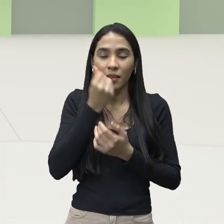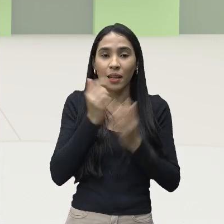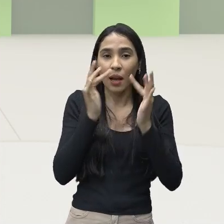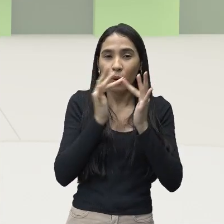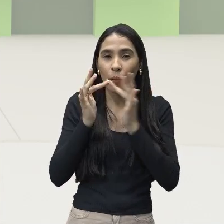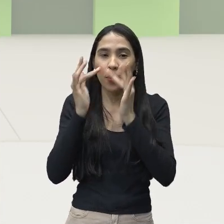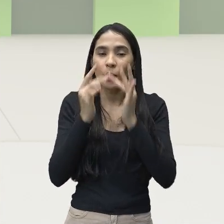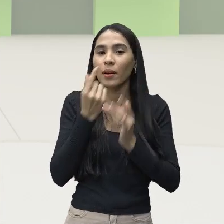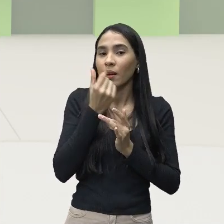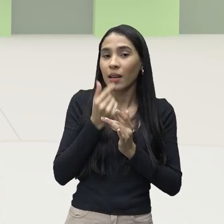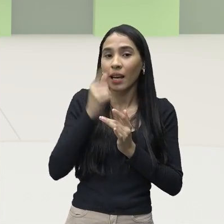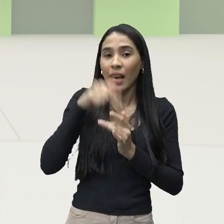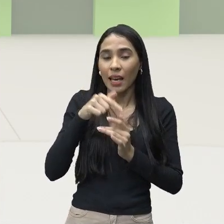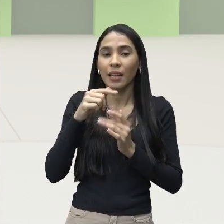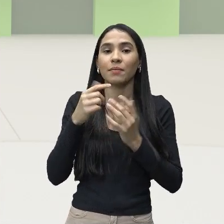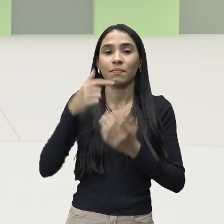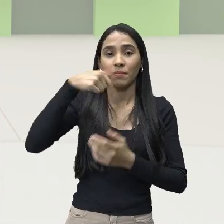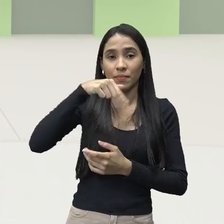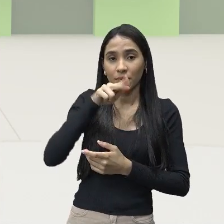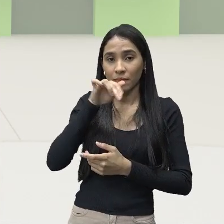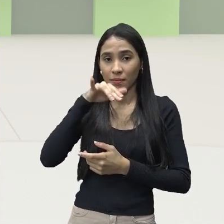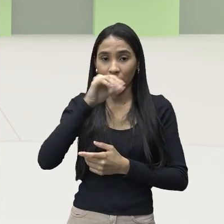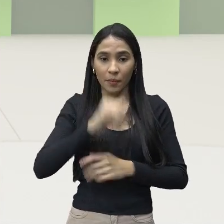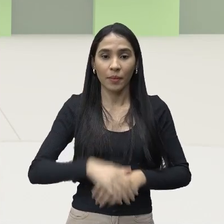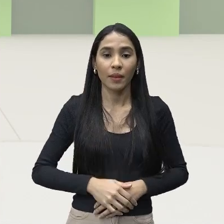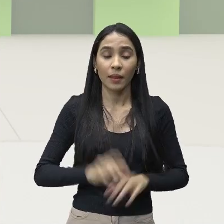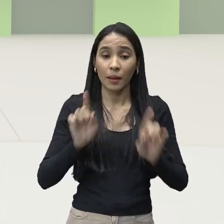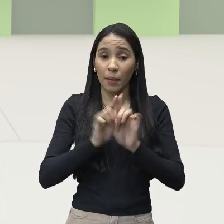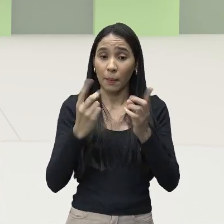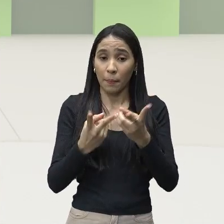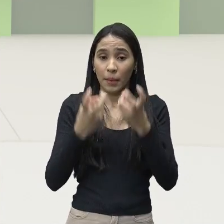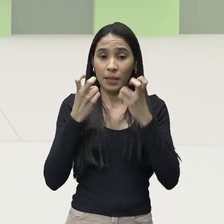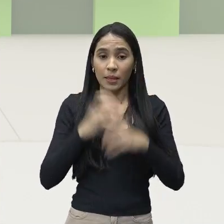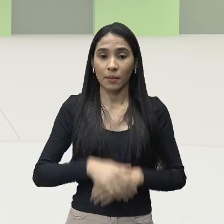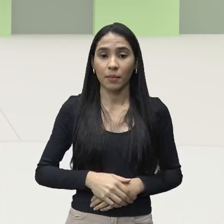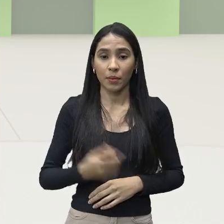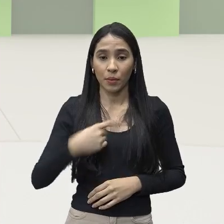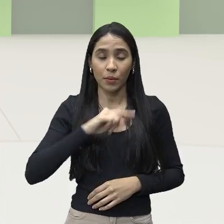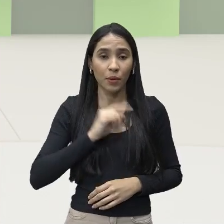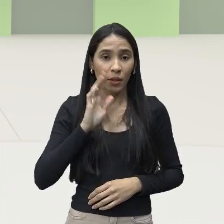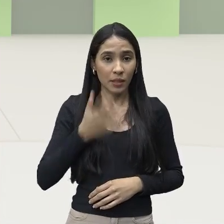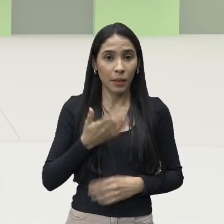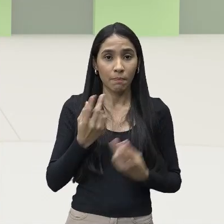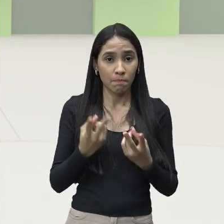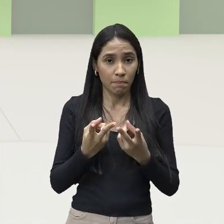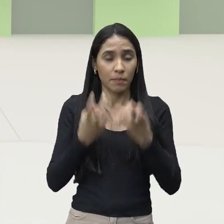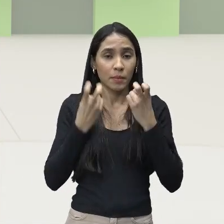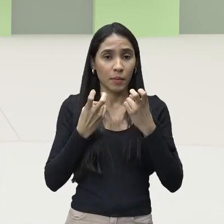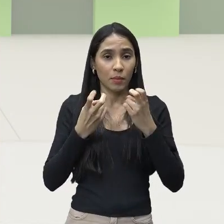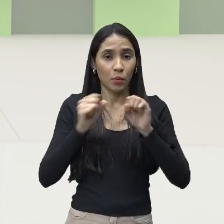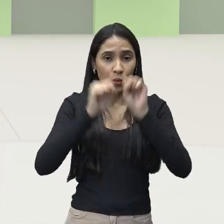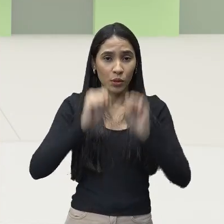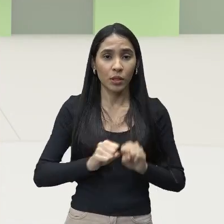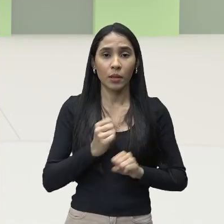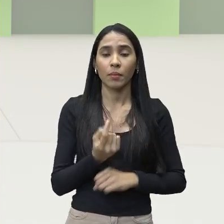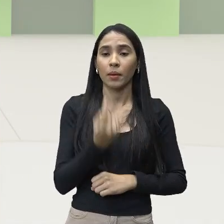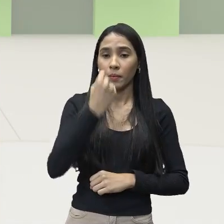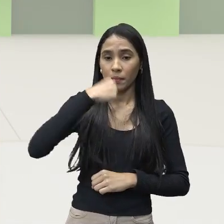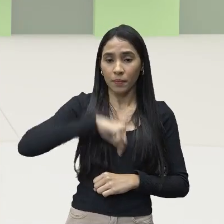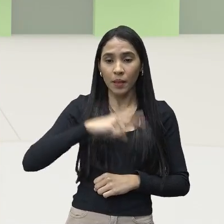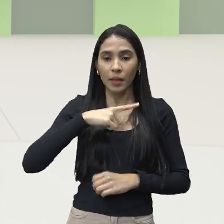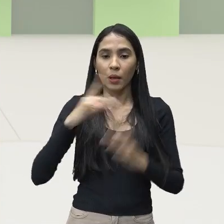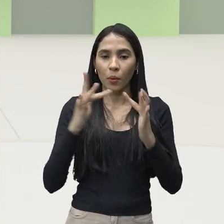então isso é uma digestão química, ok? A gente vai ver aí, olha, já vimos que o nosso sistema digestório tem, né, todos esses